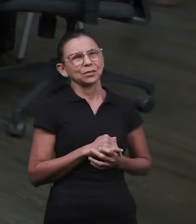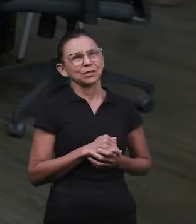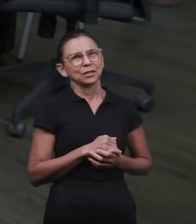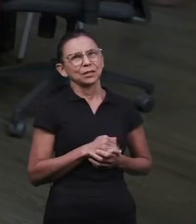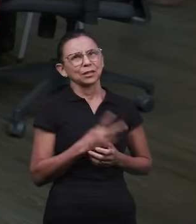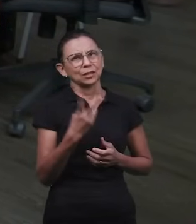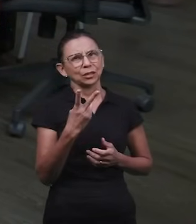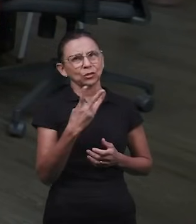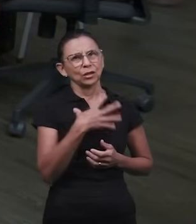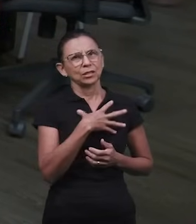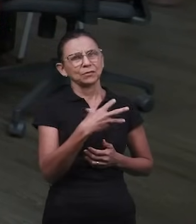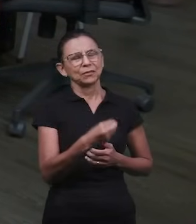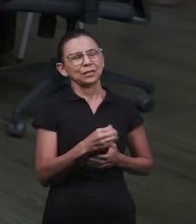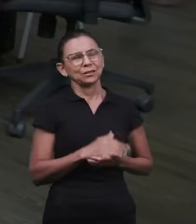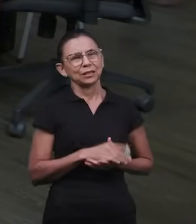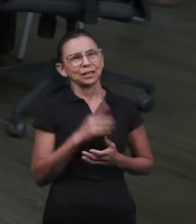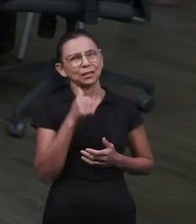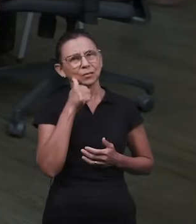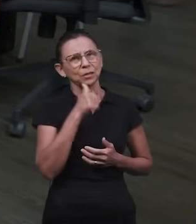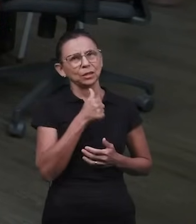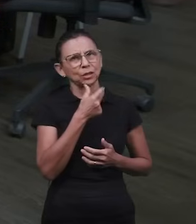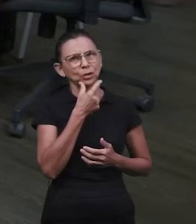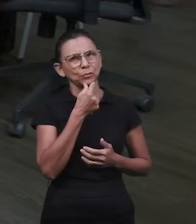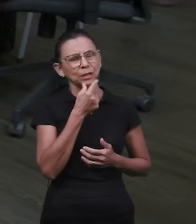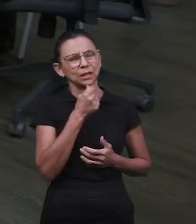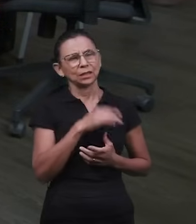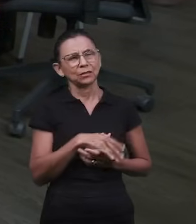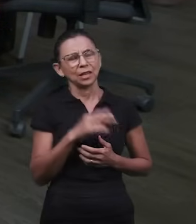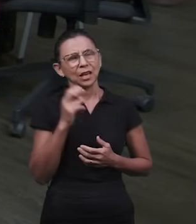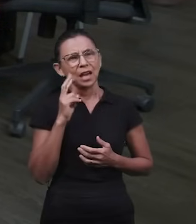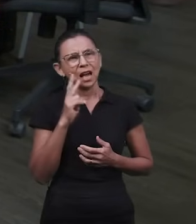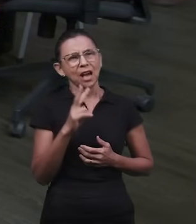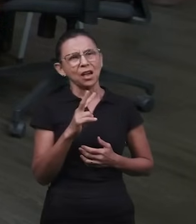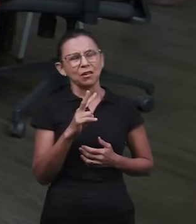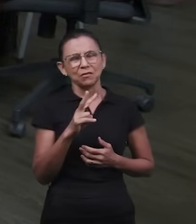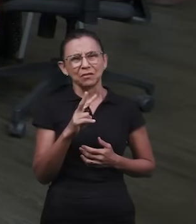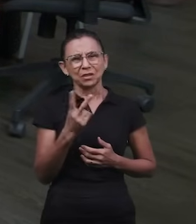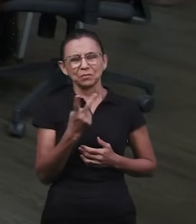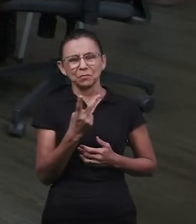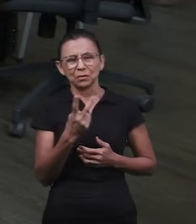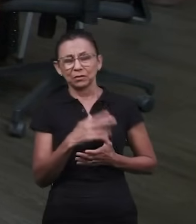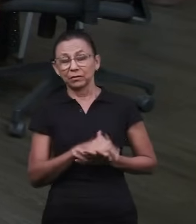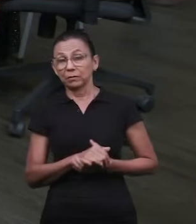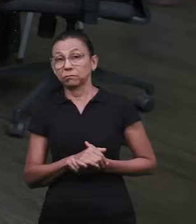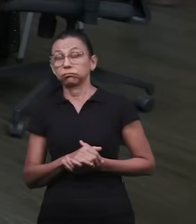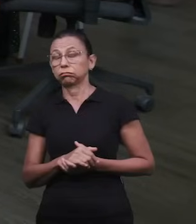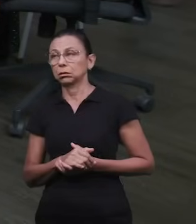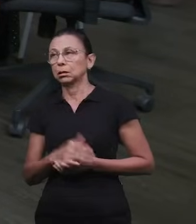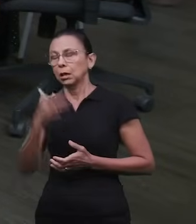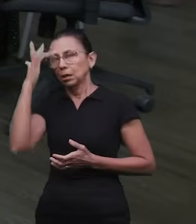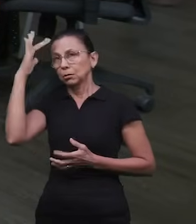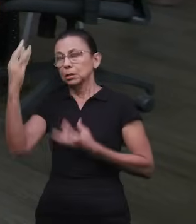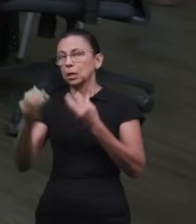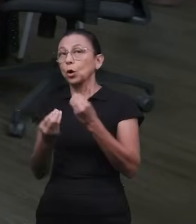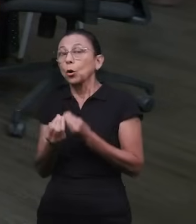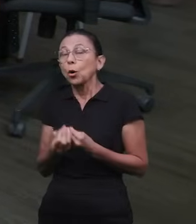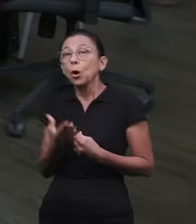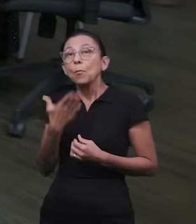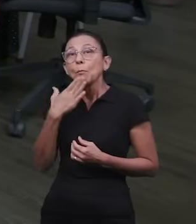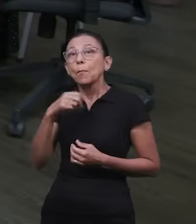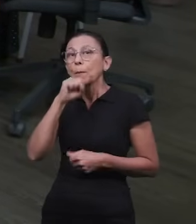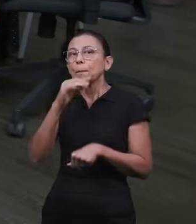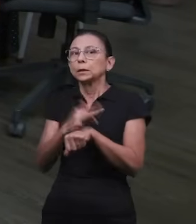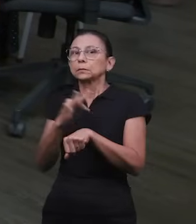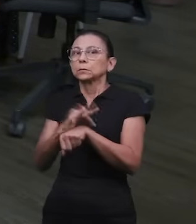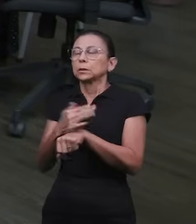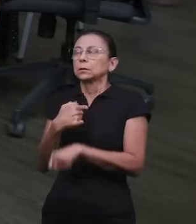né? Como é que ele me aguentou, né? Porque o mundo gira, a gente vai, hoje vocês são